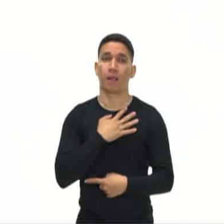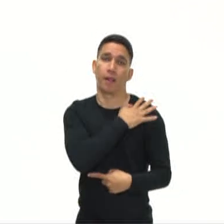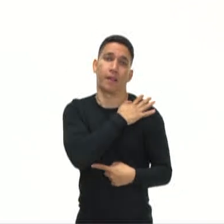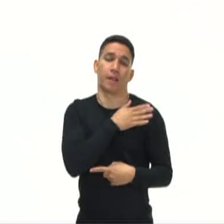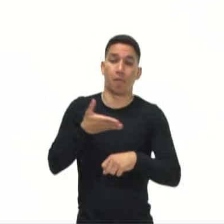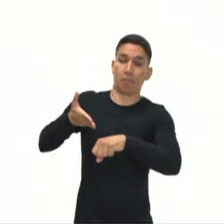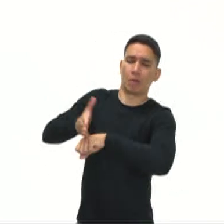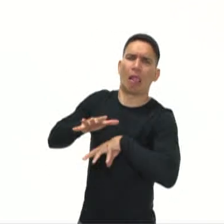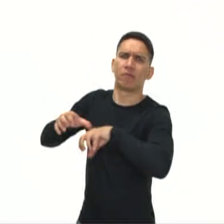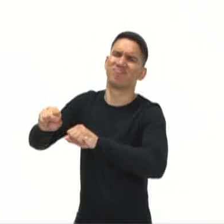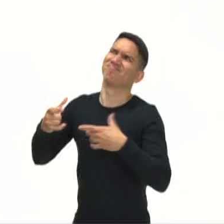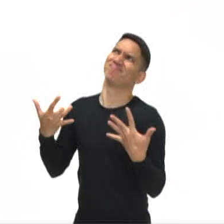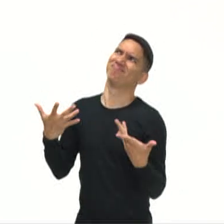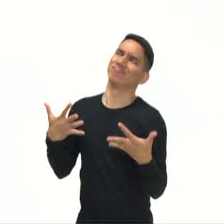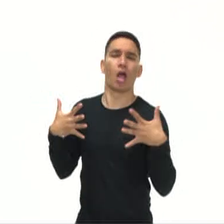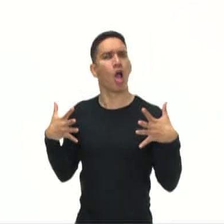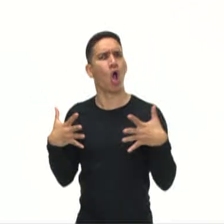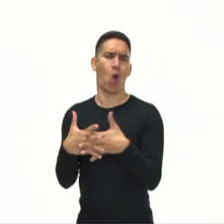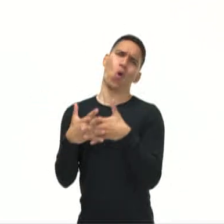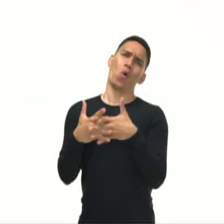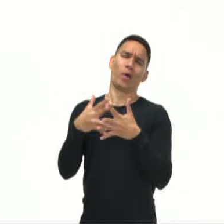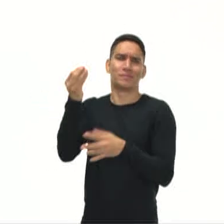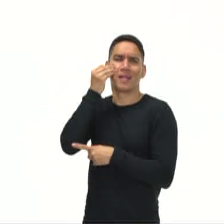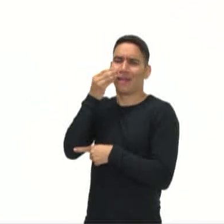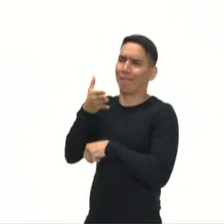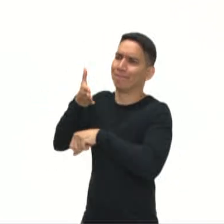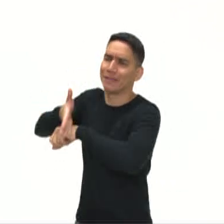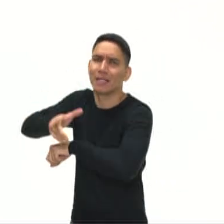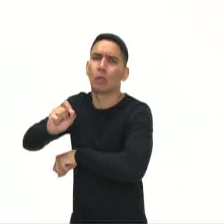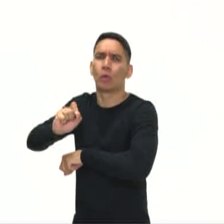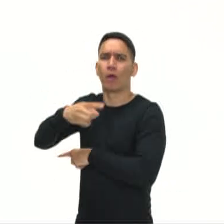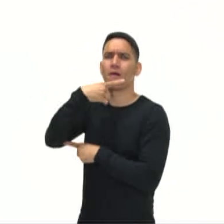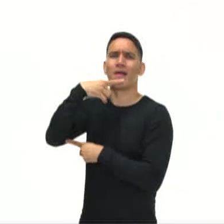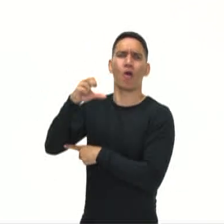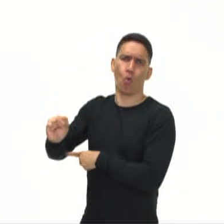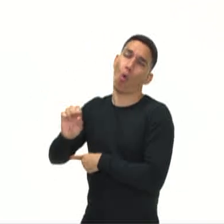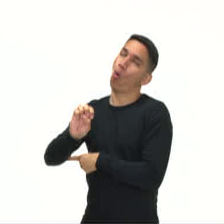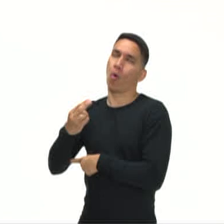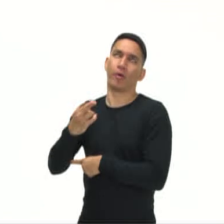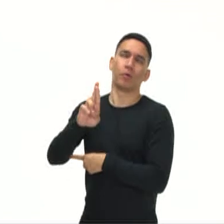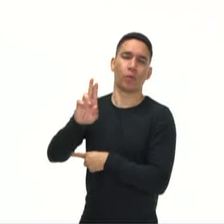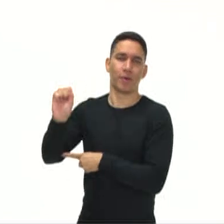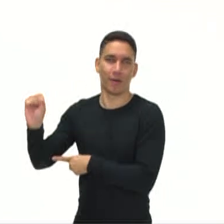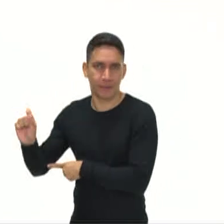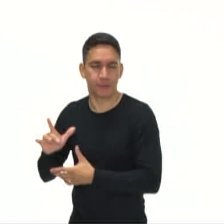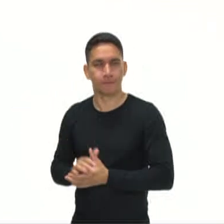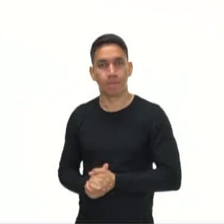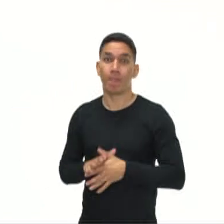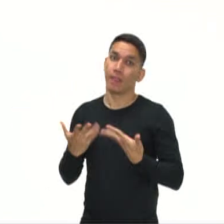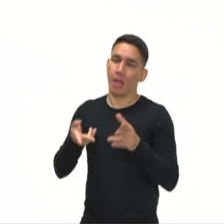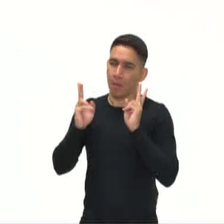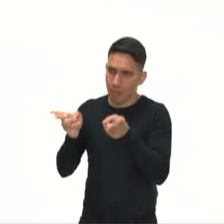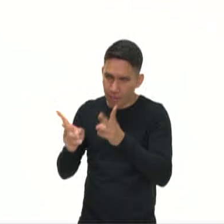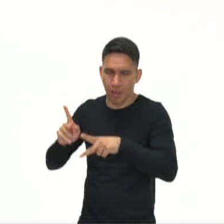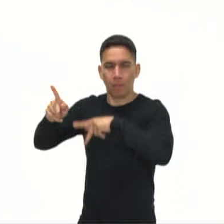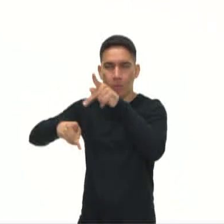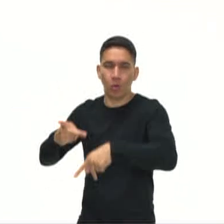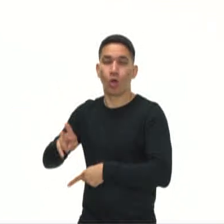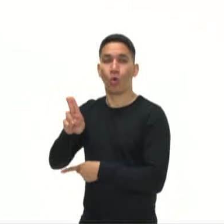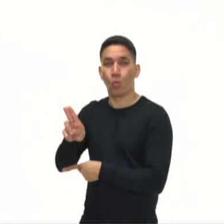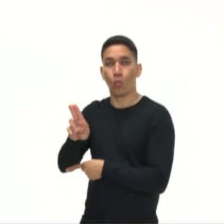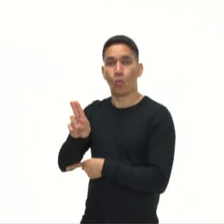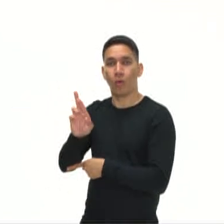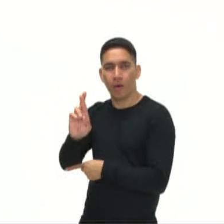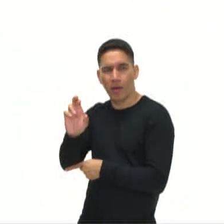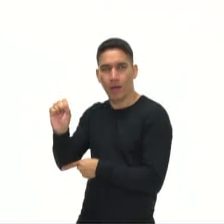invasor. É meio complicado mesmo você tentar invadir a Rússia ou a União Soviética. Em ambos os casos, os russos ou os soviéticos, no último caso, usaram a